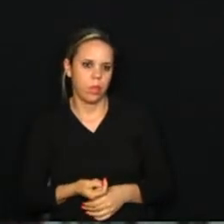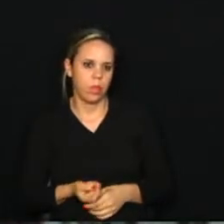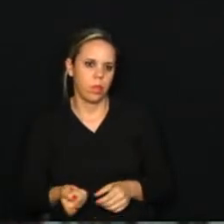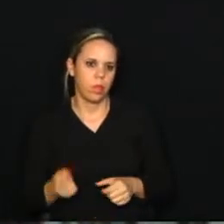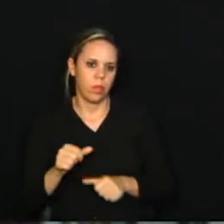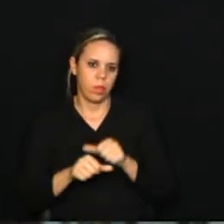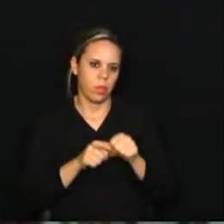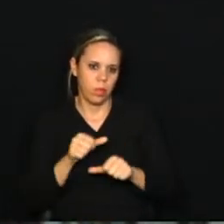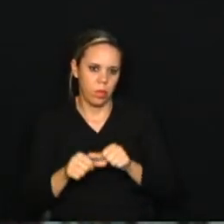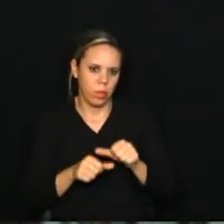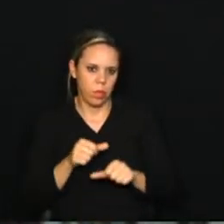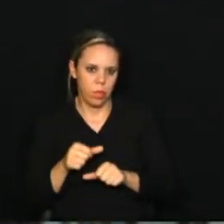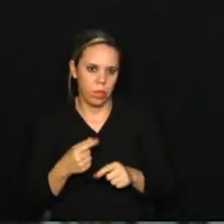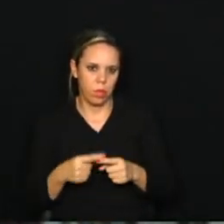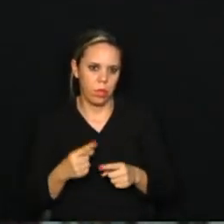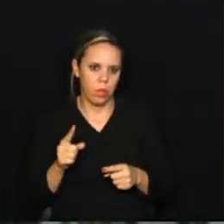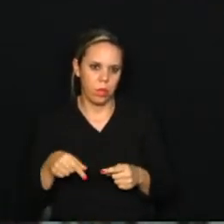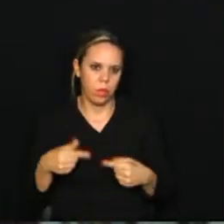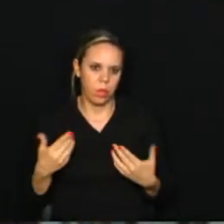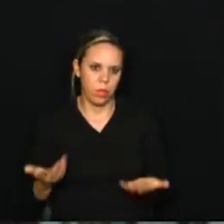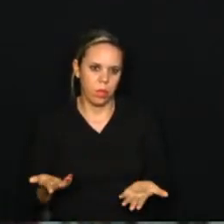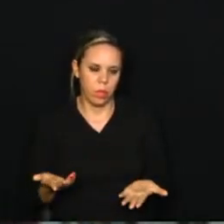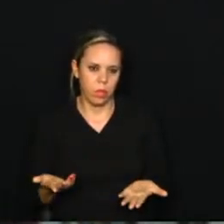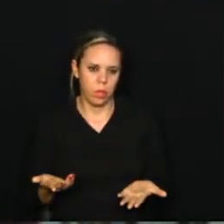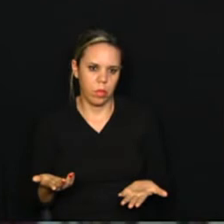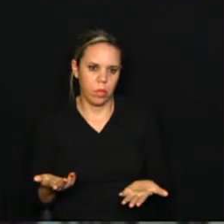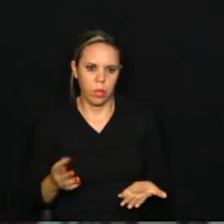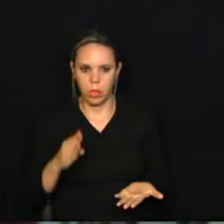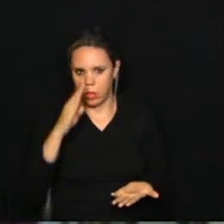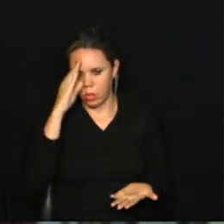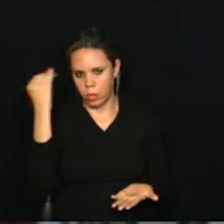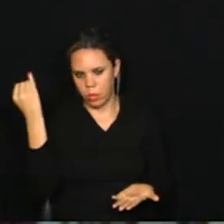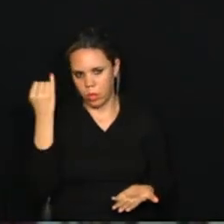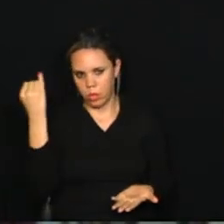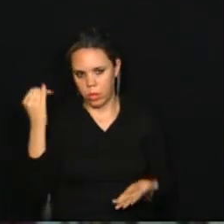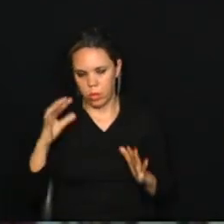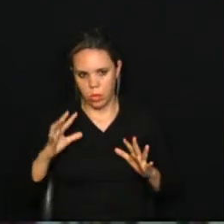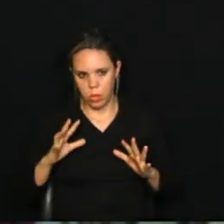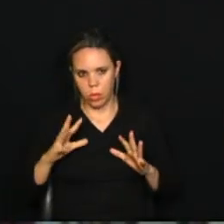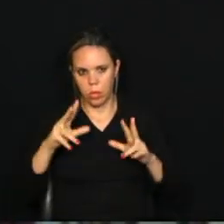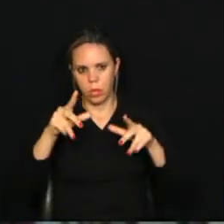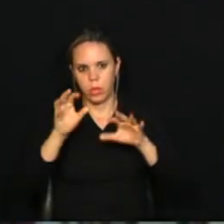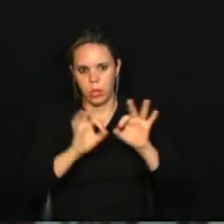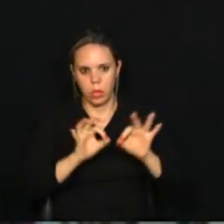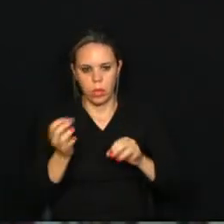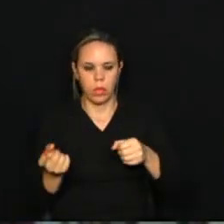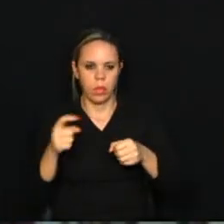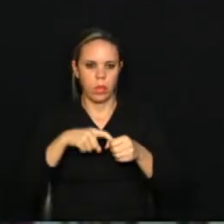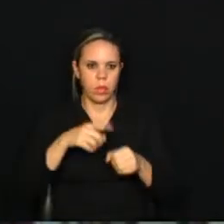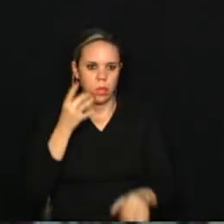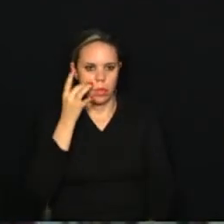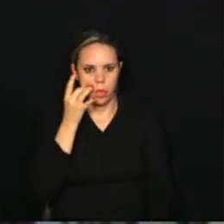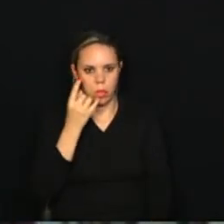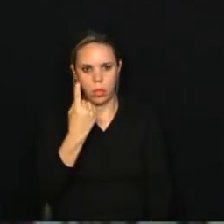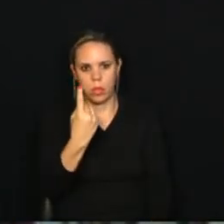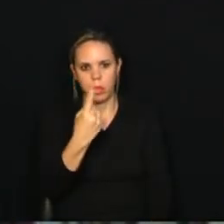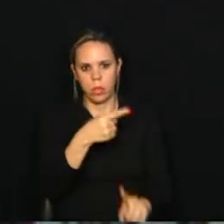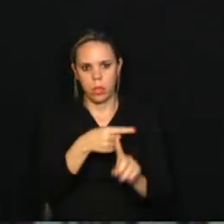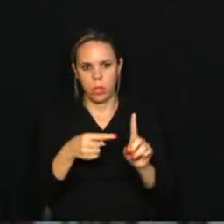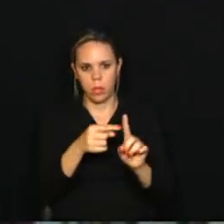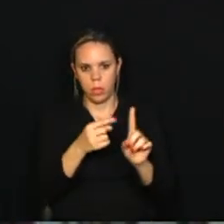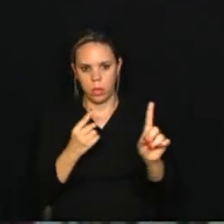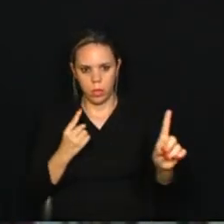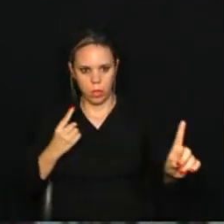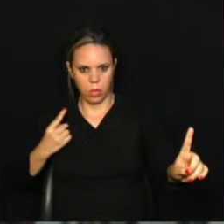altere, porque essa é a questão mais fundamental de todo o nosso plano de retorno, 1,5 metro de